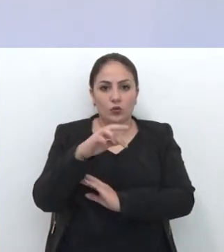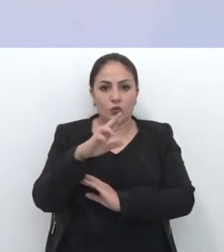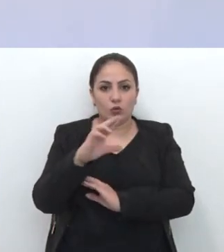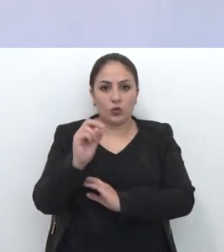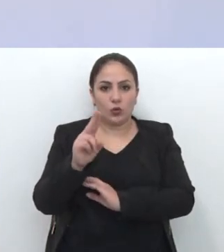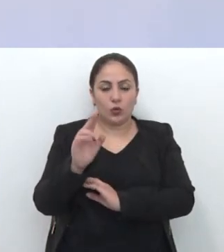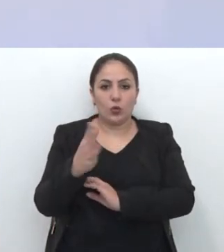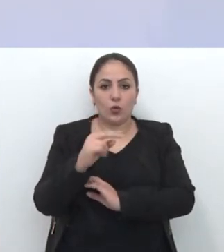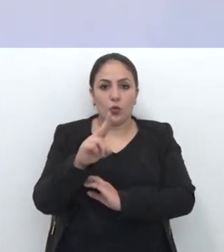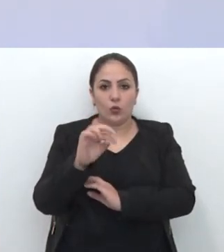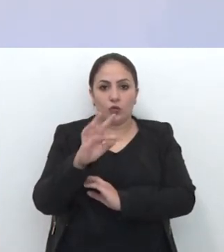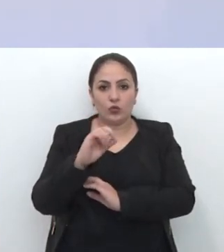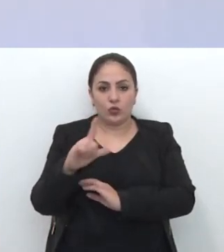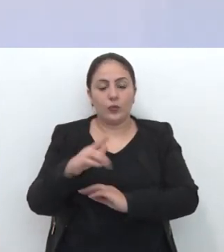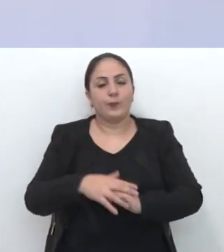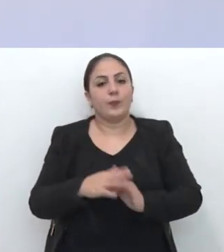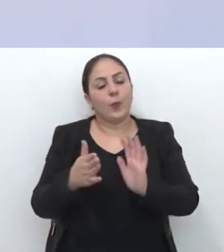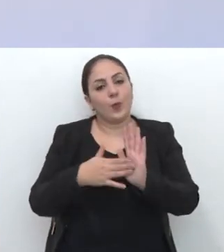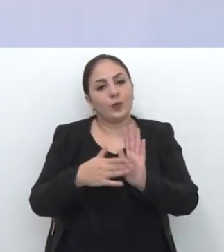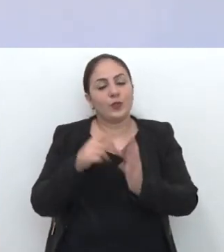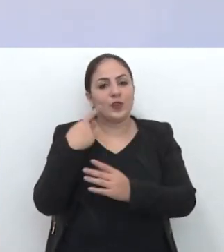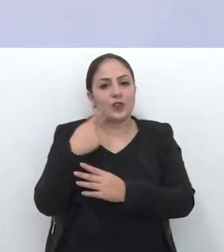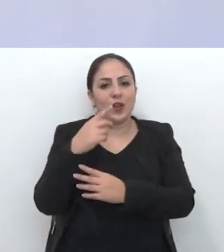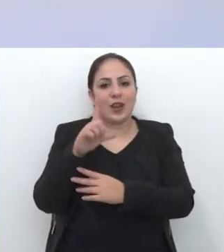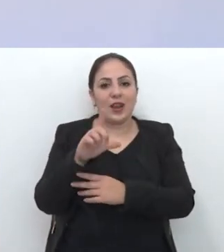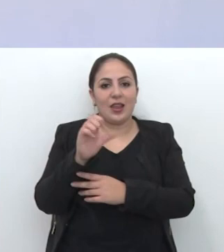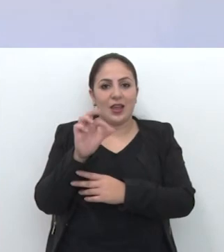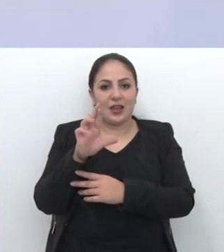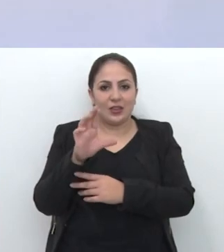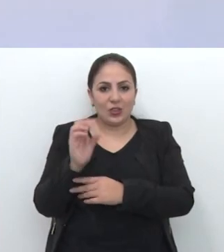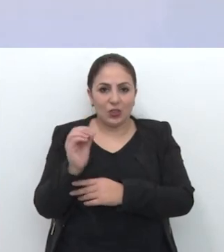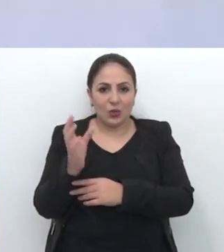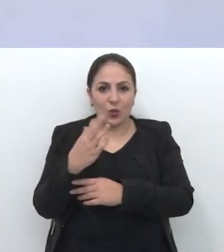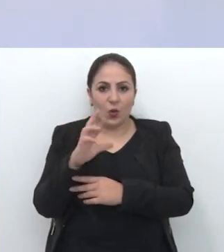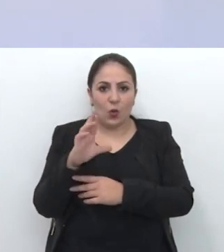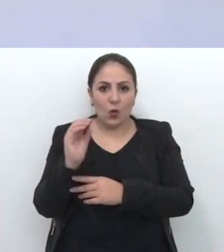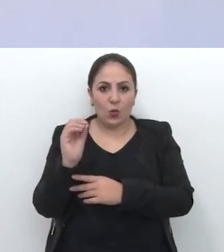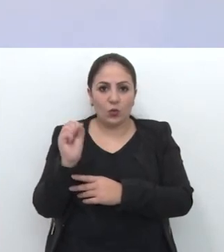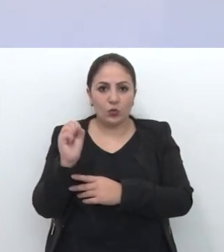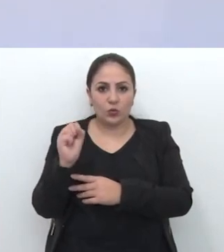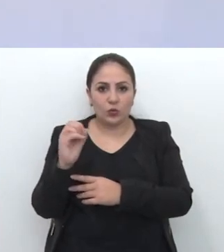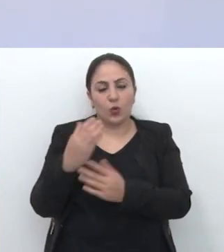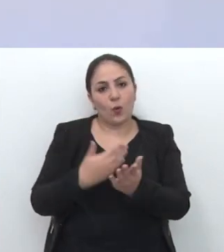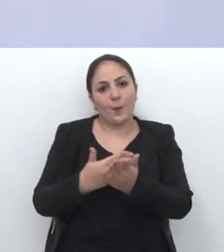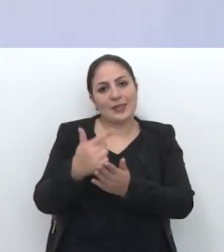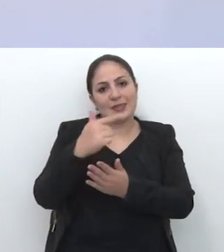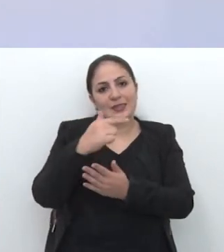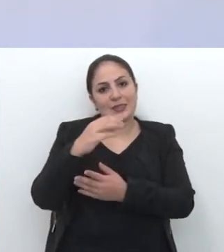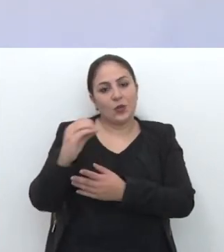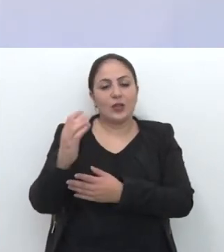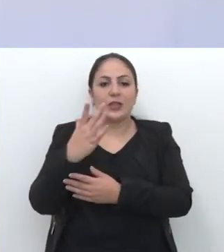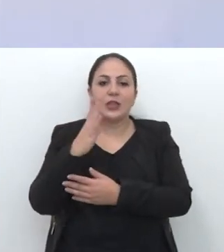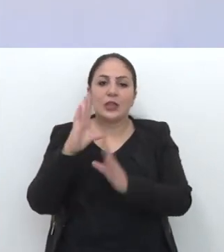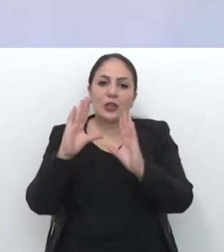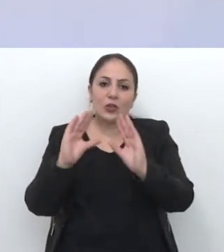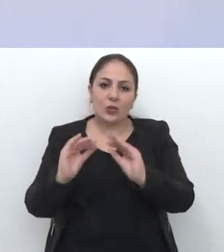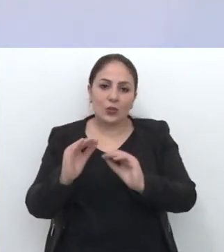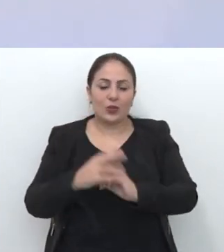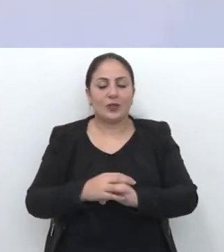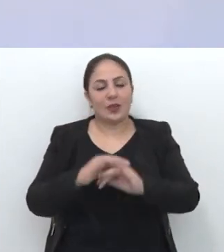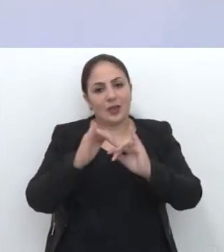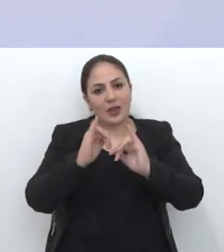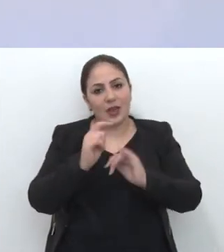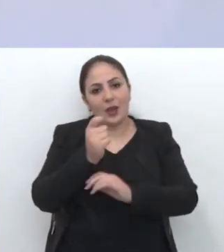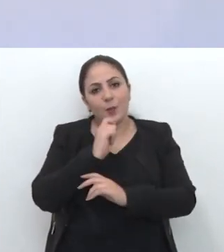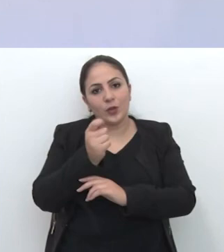Construútil. A homenagem foi proposta pelo vereador Leandro Rosso e inicia às 7 horas da noite. A reportagem